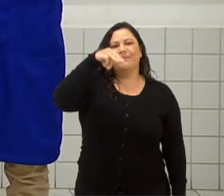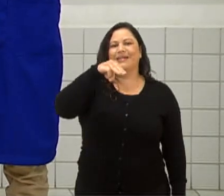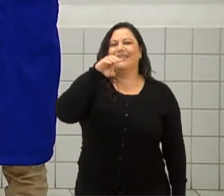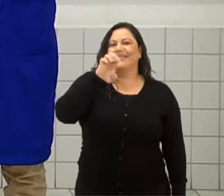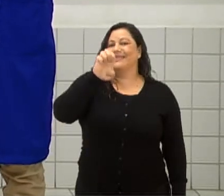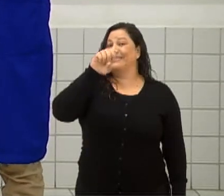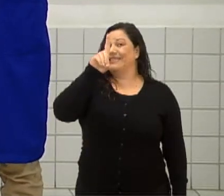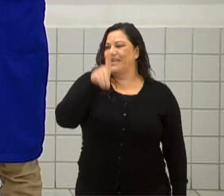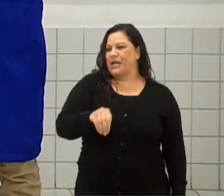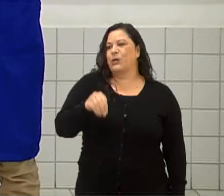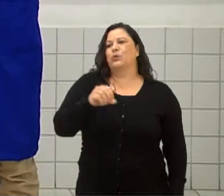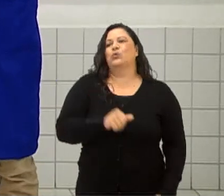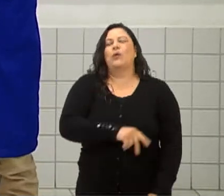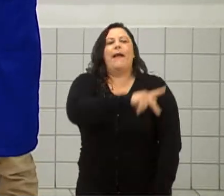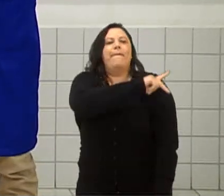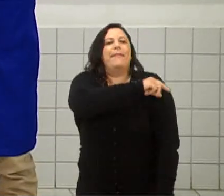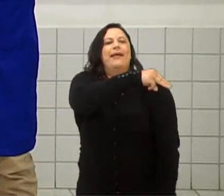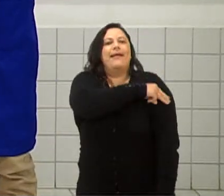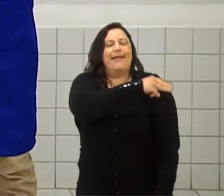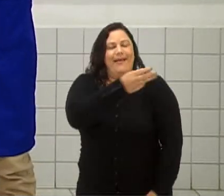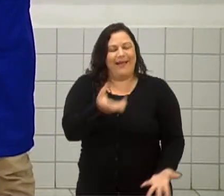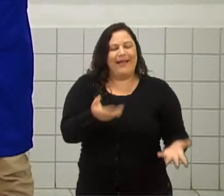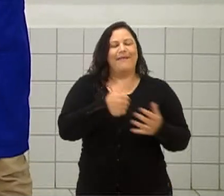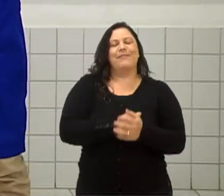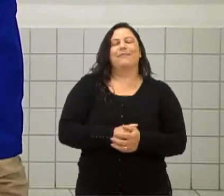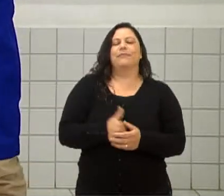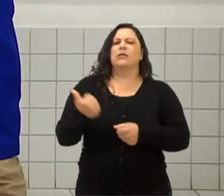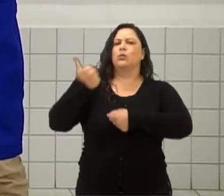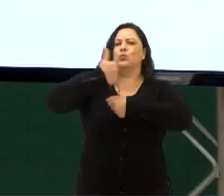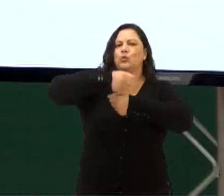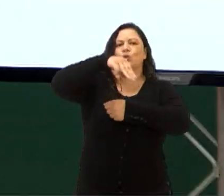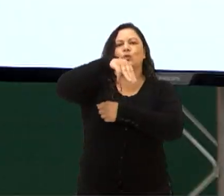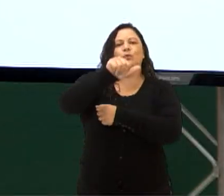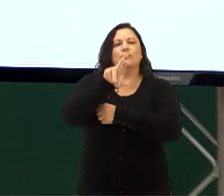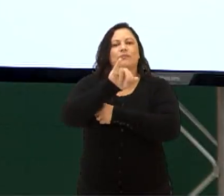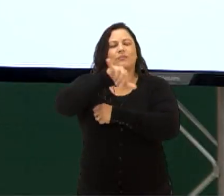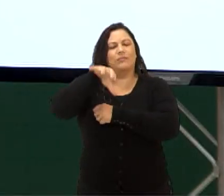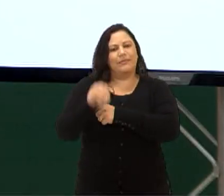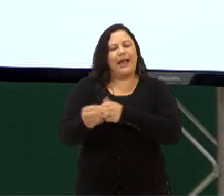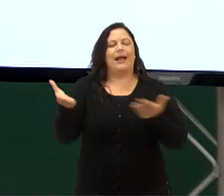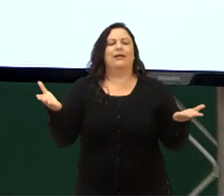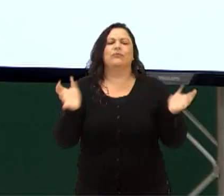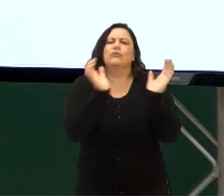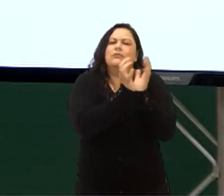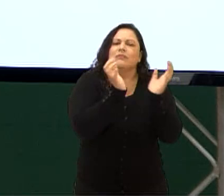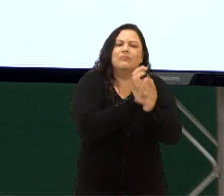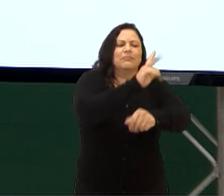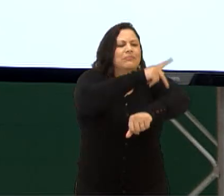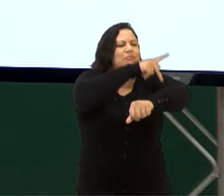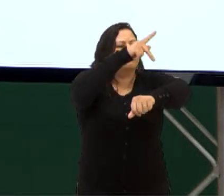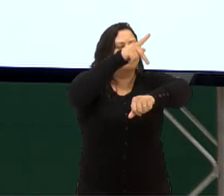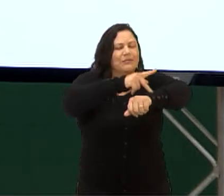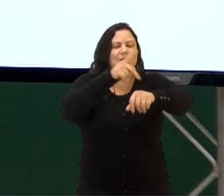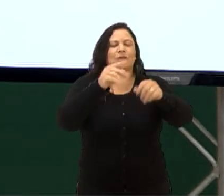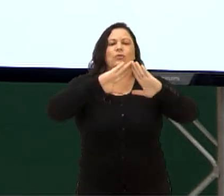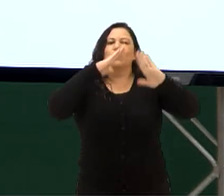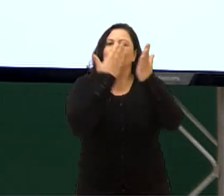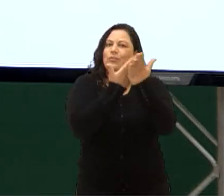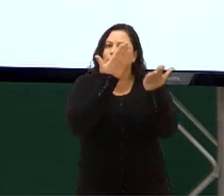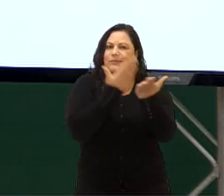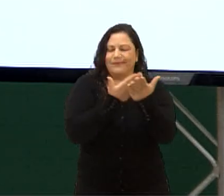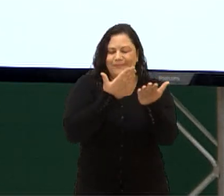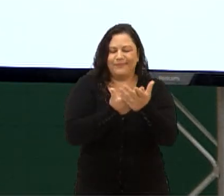Marcos Alves de Paula, para o diretor Márcio e Márcia. Um abraço aí para a equipe pedagógica, técnica do colégio aí, obrigado por